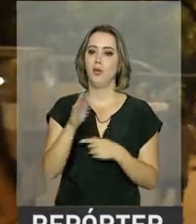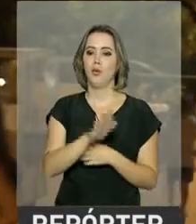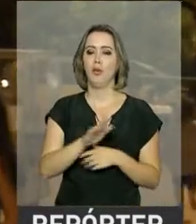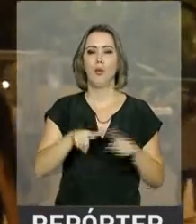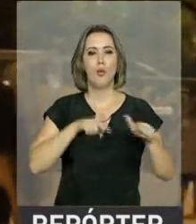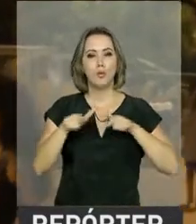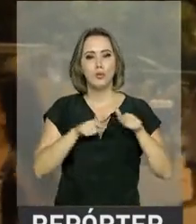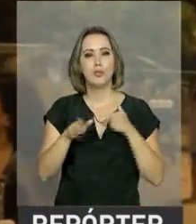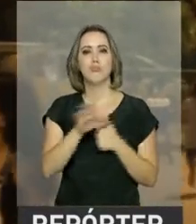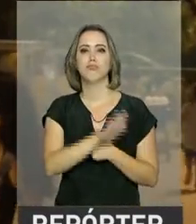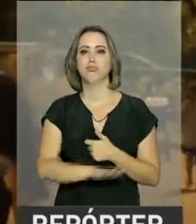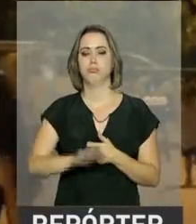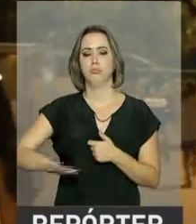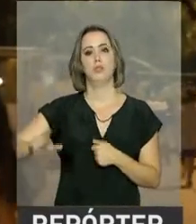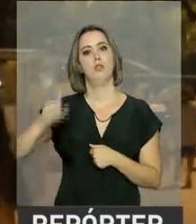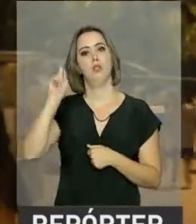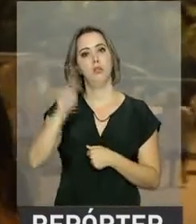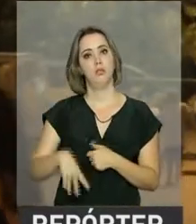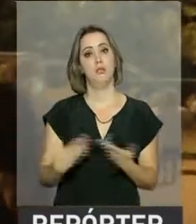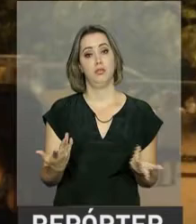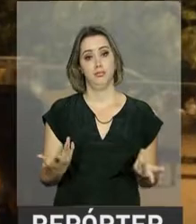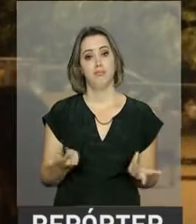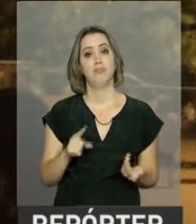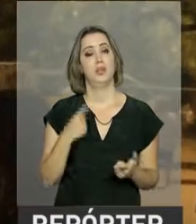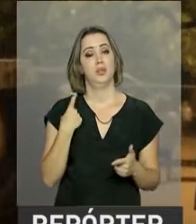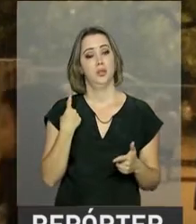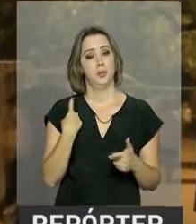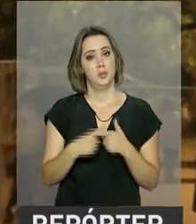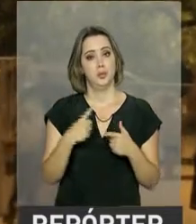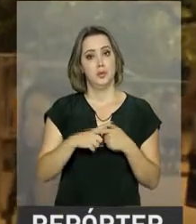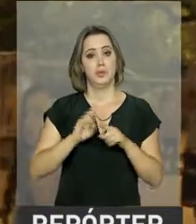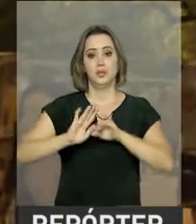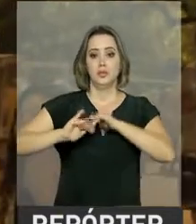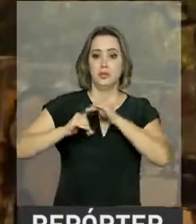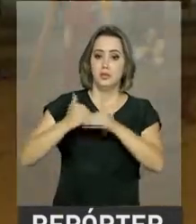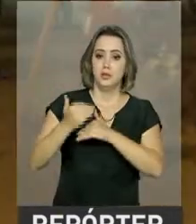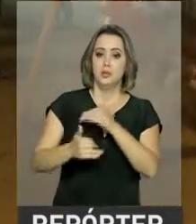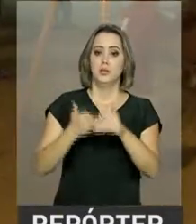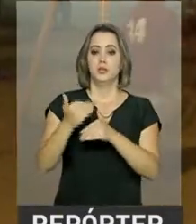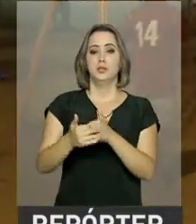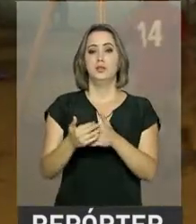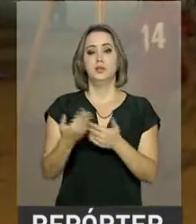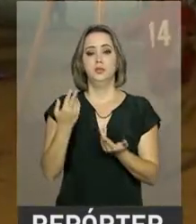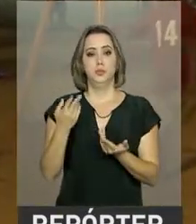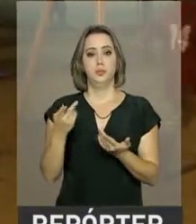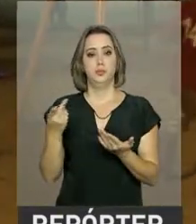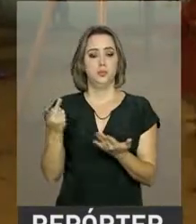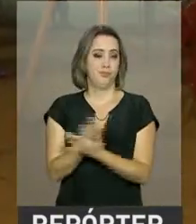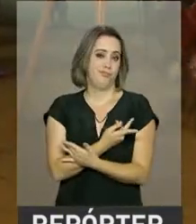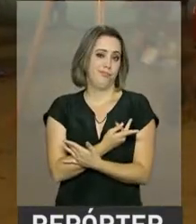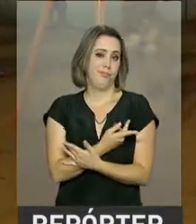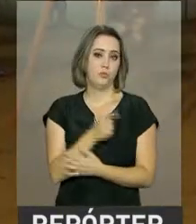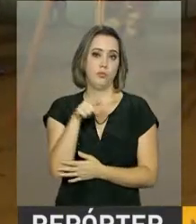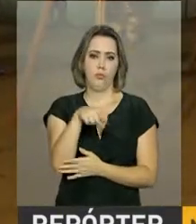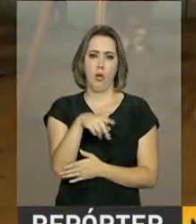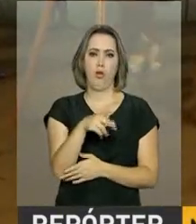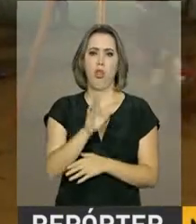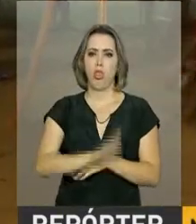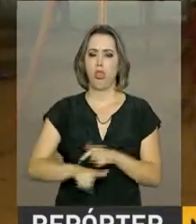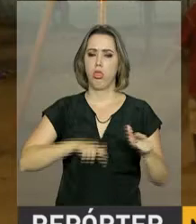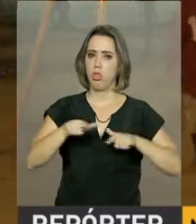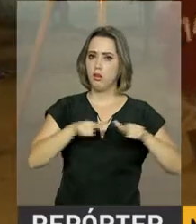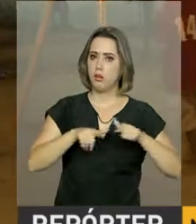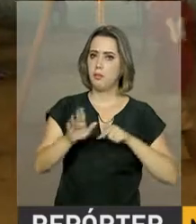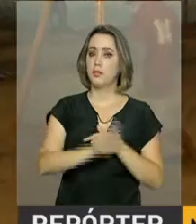ilegal, é uma causa. A gente trabalha com a causa. As consequências são várias. Trabalho trabalho infantil é crime. Mesmo assim,